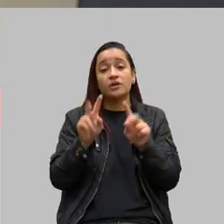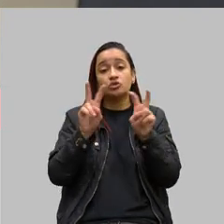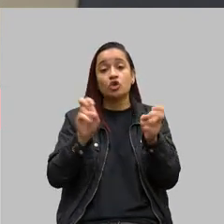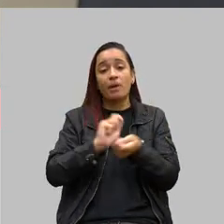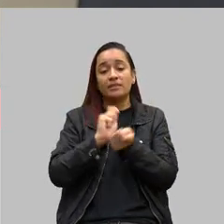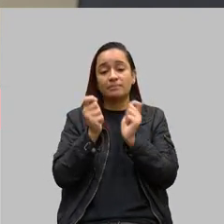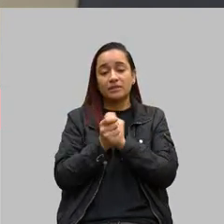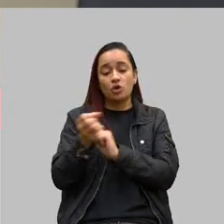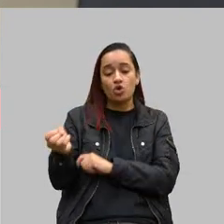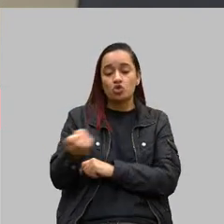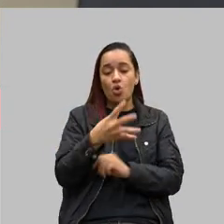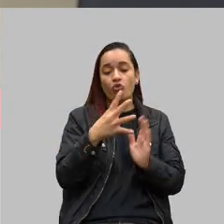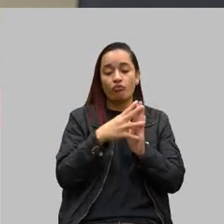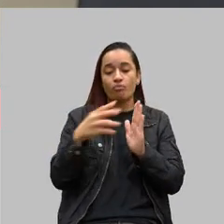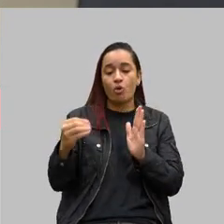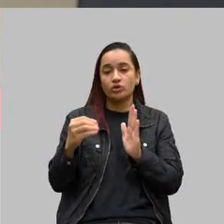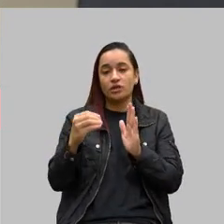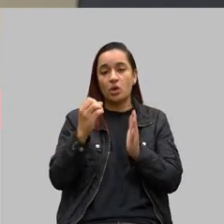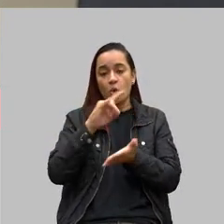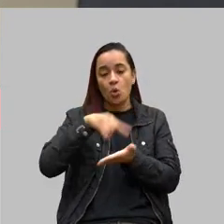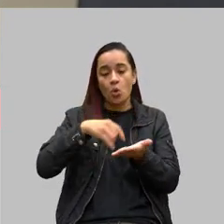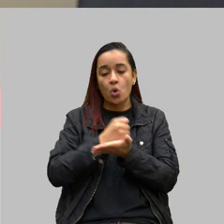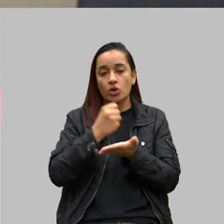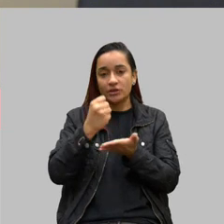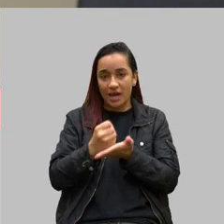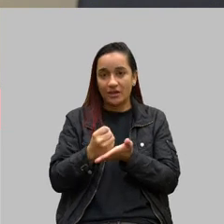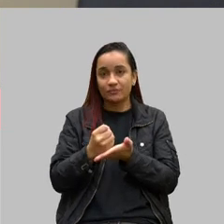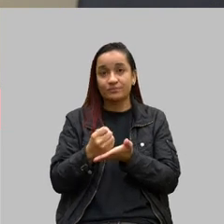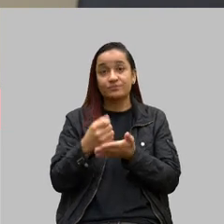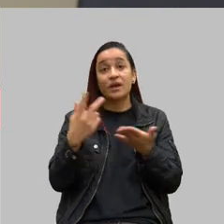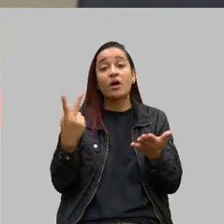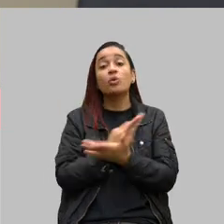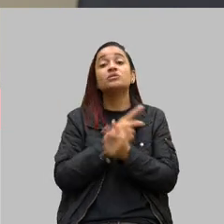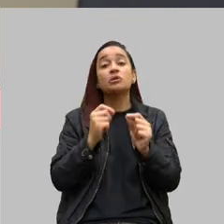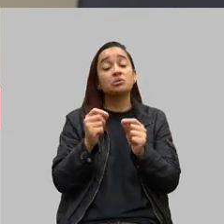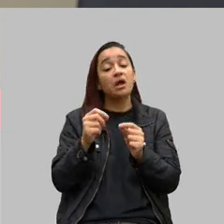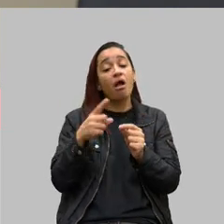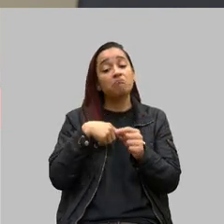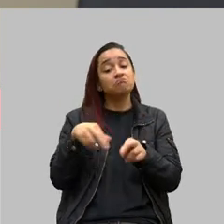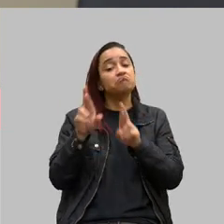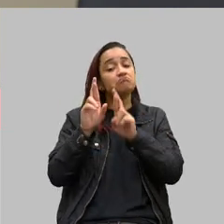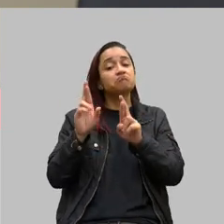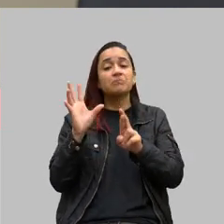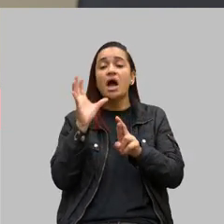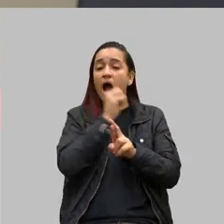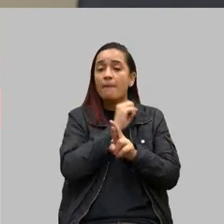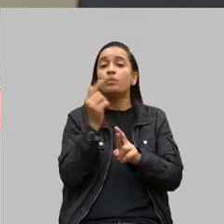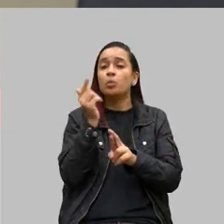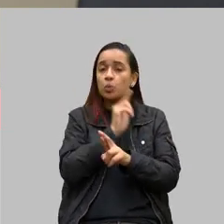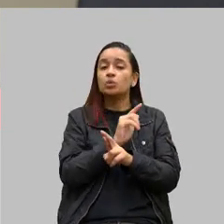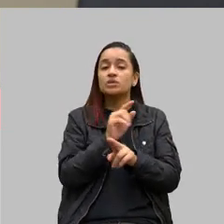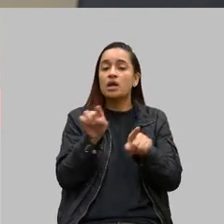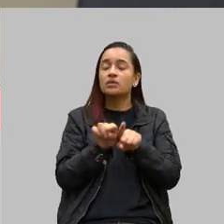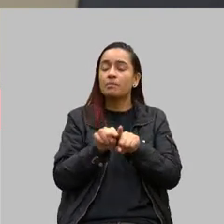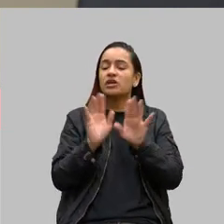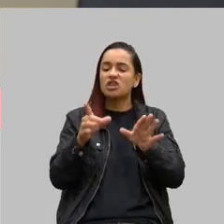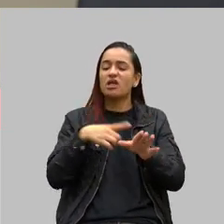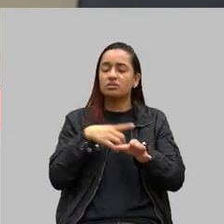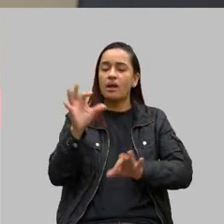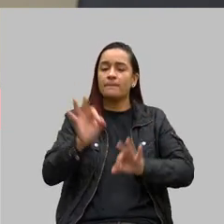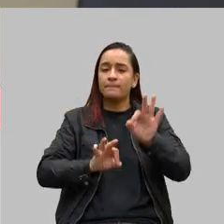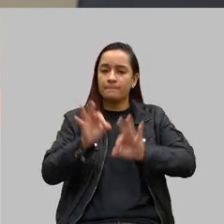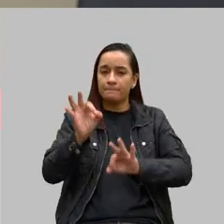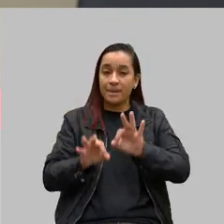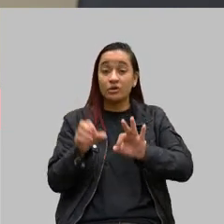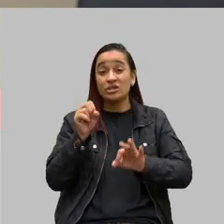modelo de contrato a nova lei de licitações Então teve um descasamento que a gente espera que seja curto e que a gente já tenha um plano de contingência Caso seja necessária alguma